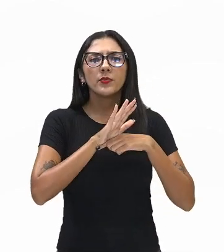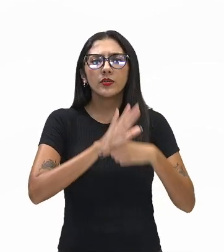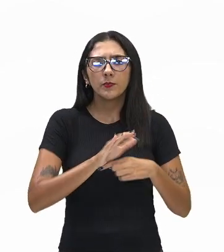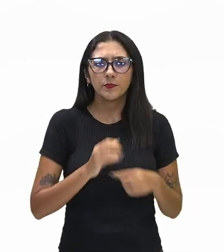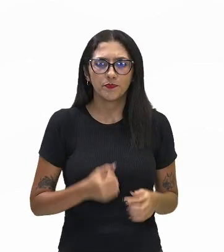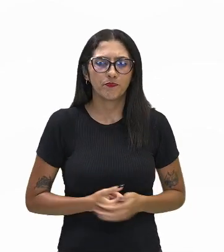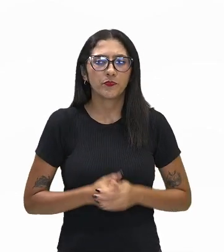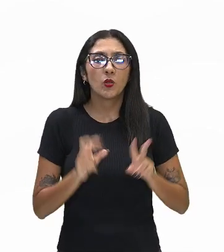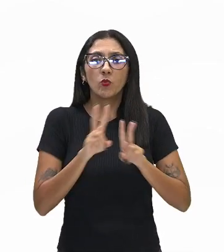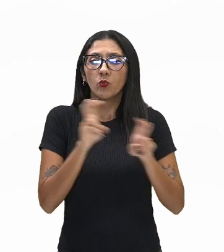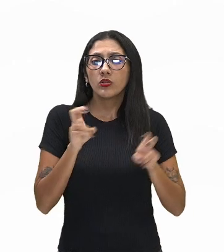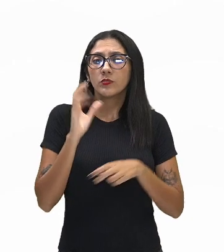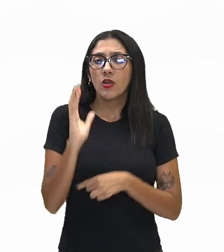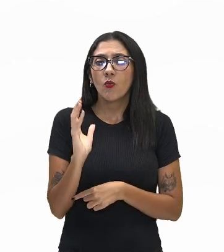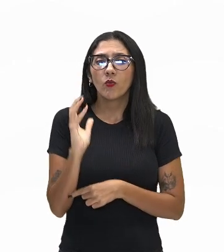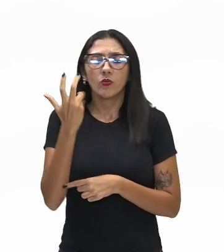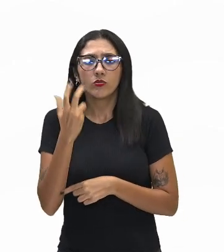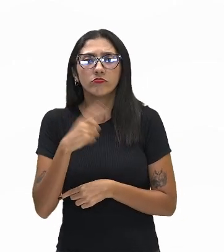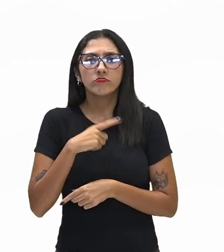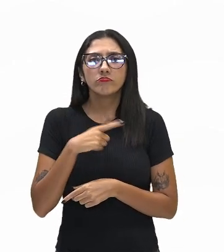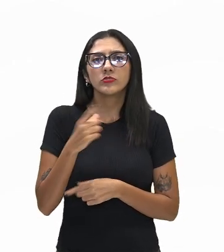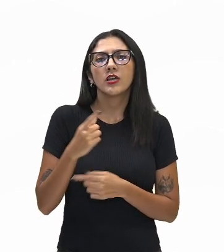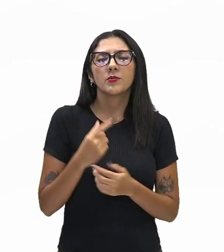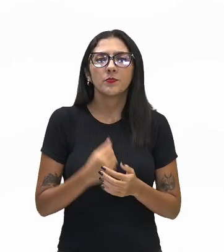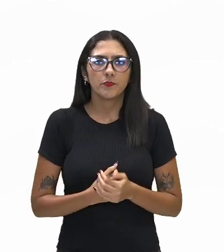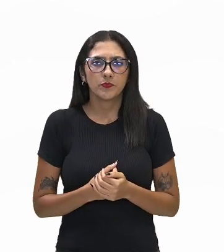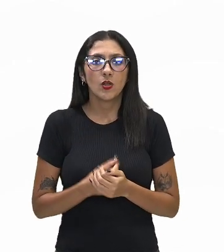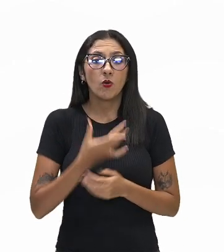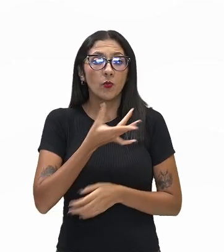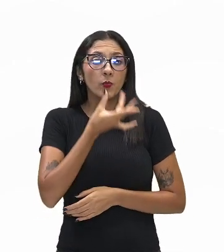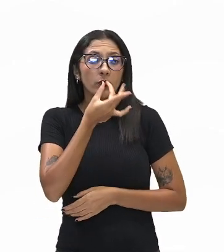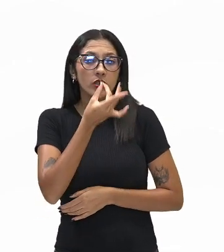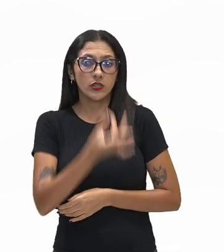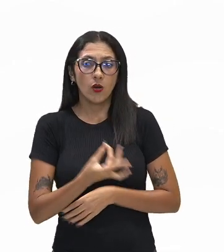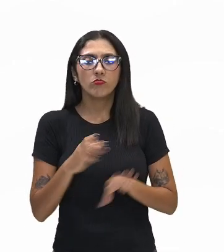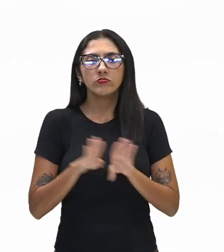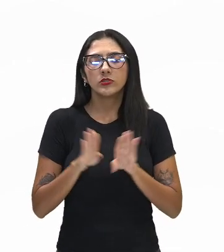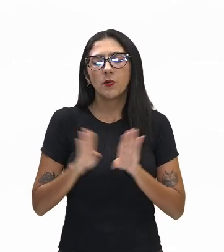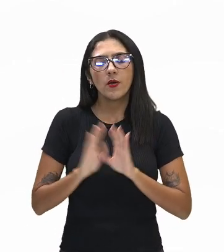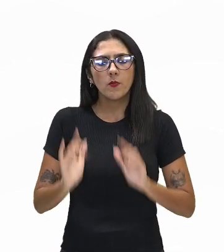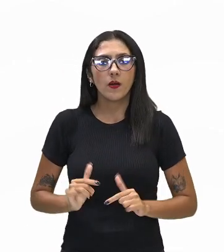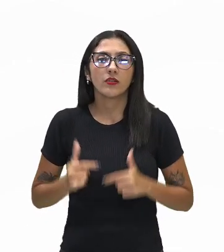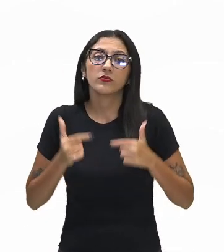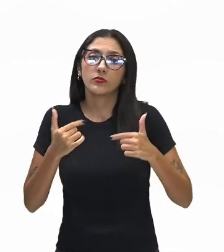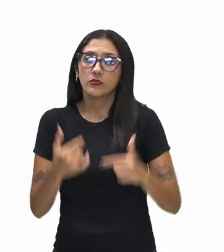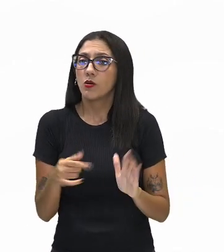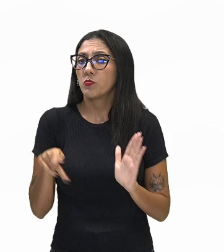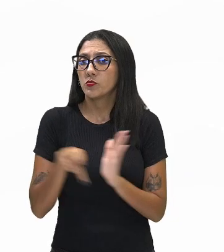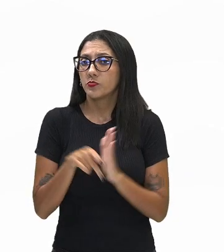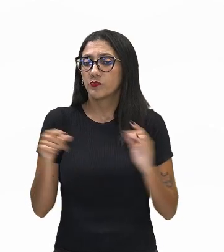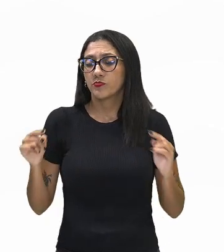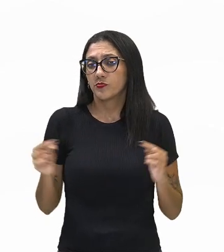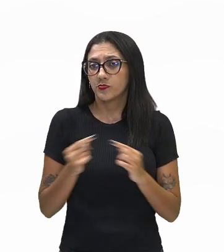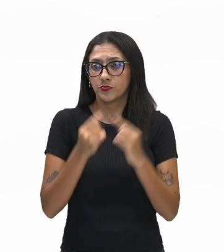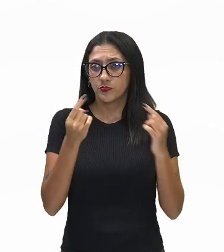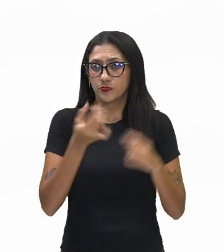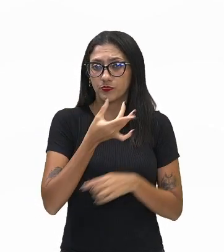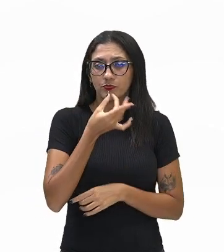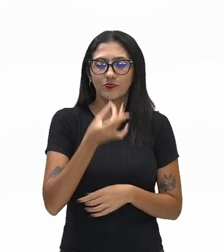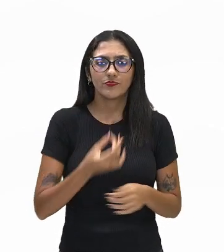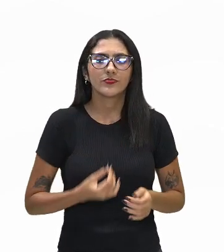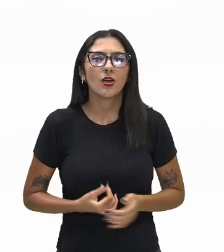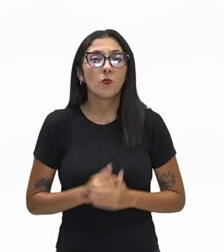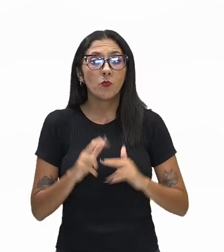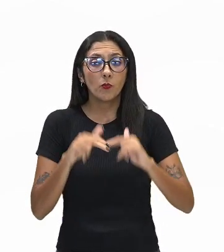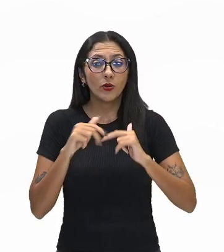dos fatos, tomam decisões, agem sobre a realidade. Por isso é importante interagir